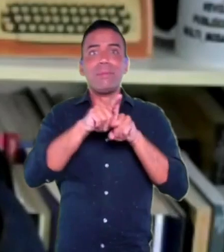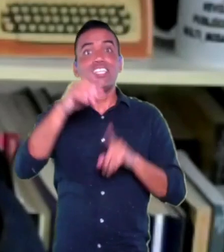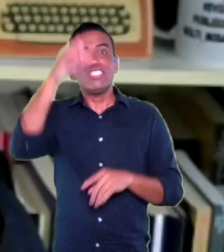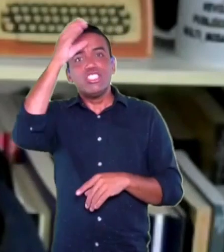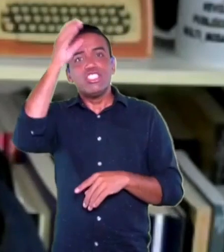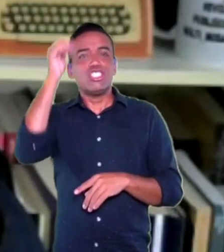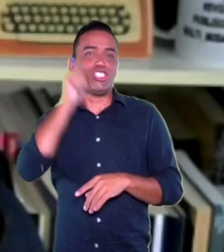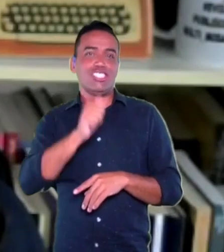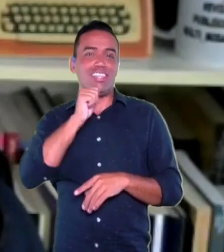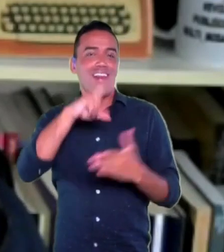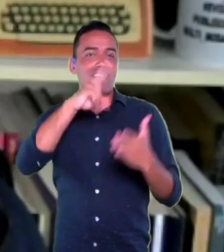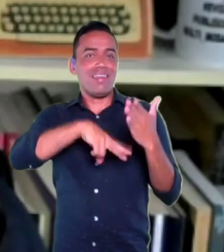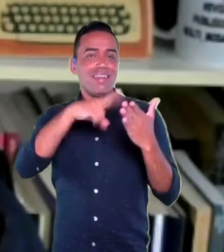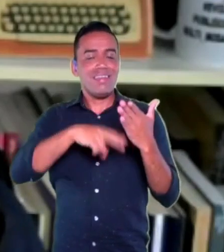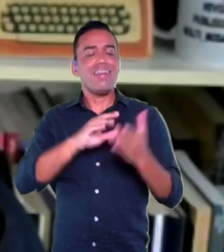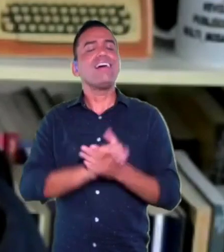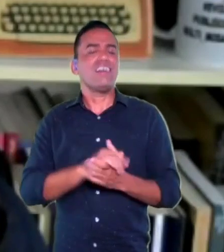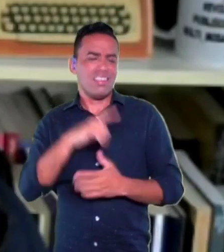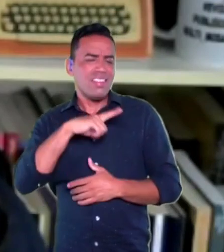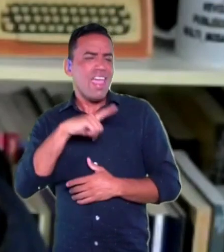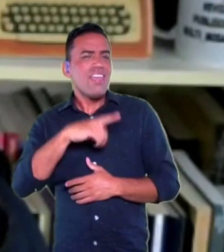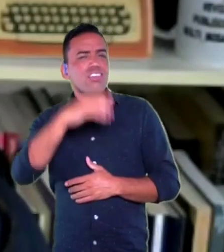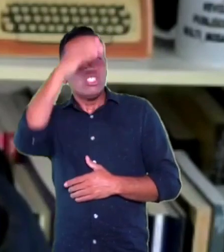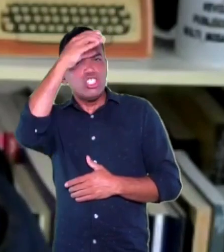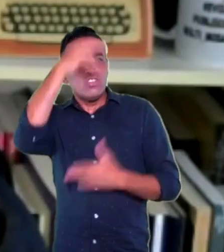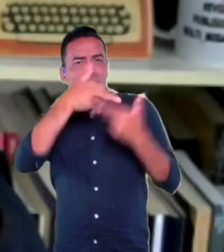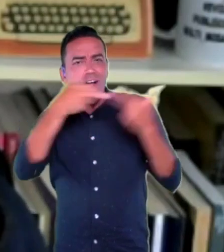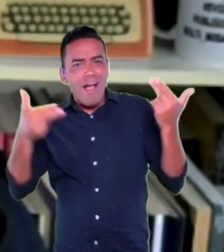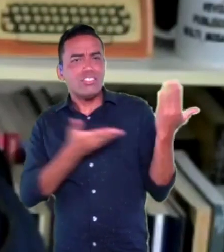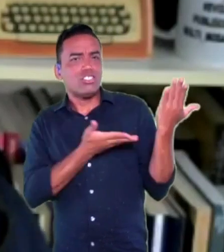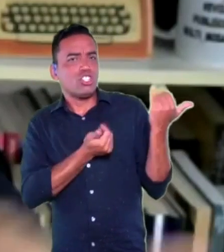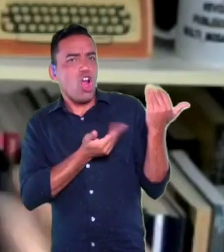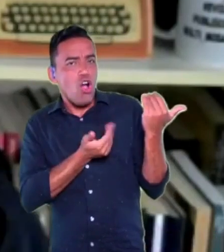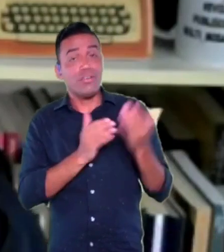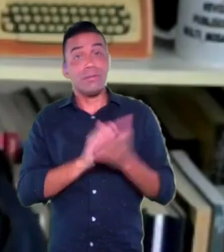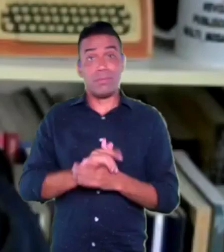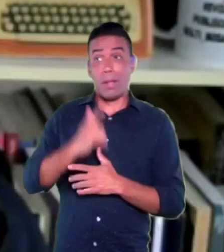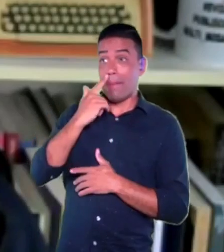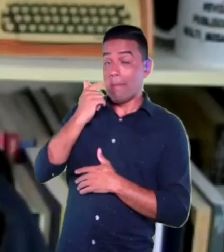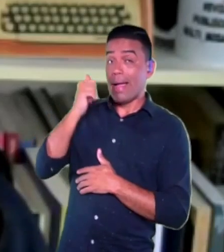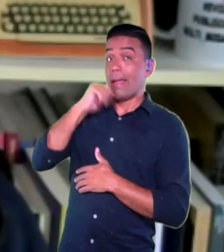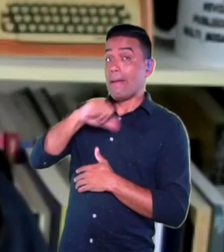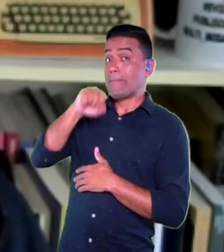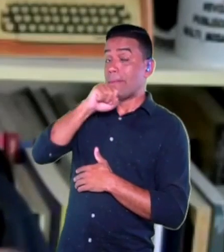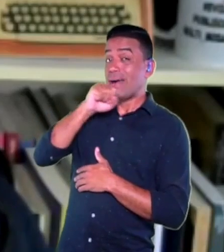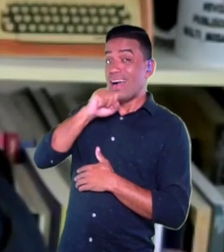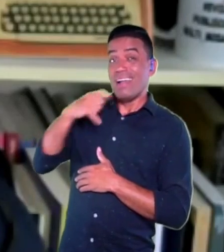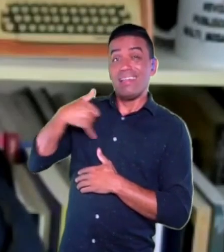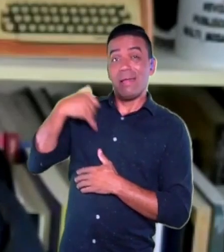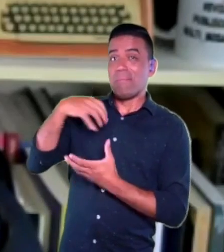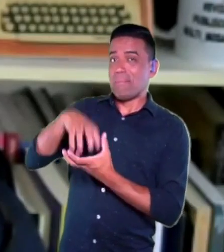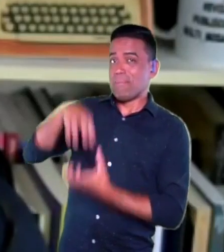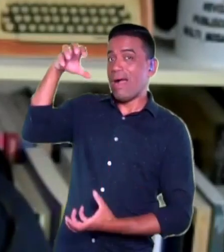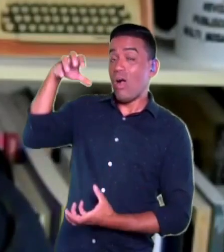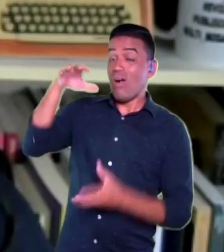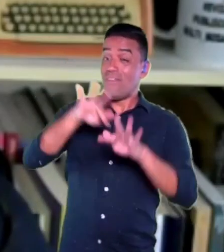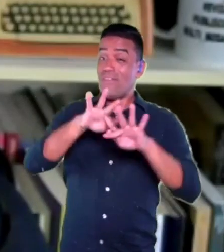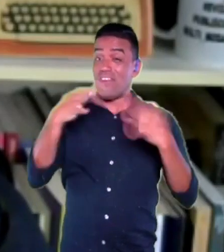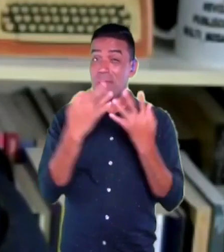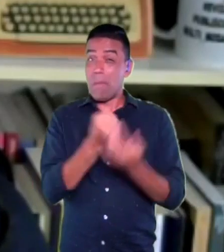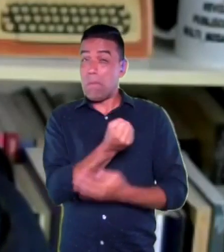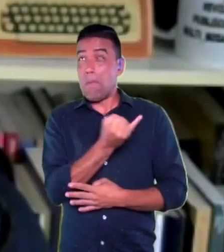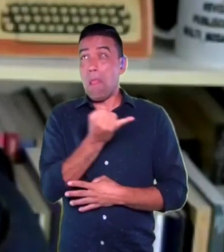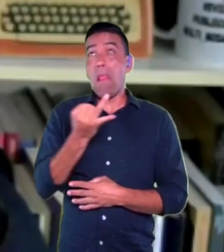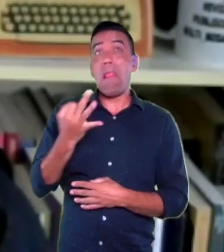muito. Eu tenho tios jovens, assim, a minha mãe e o meu pai são os dois mais velhos daquelas famílias numerosas, né?